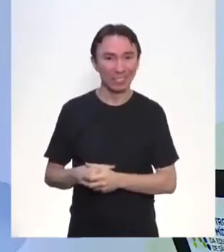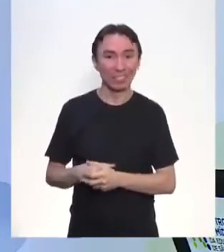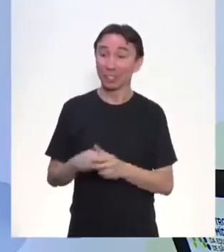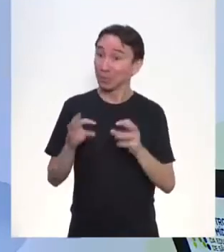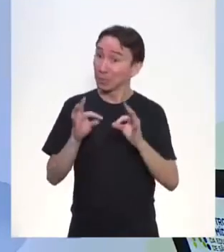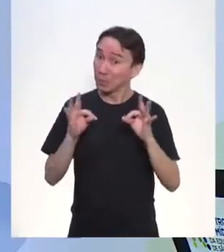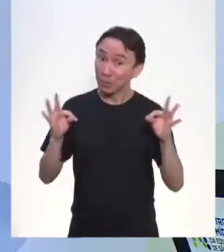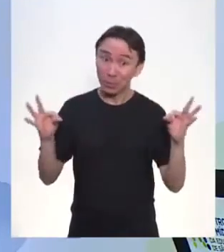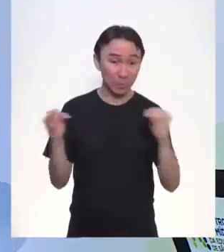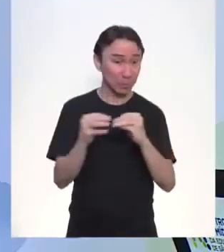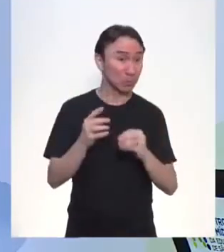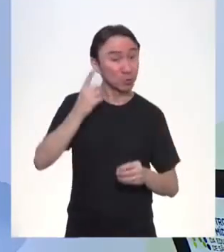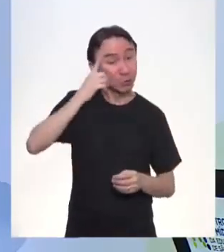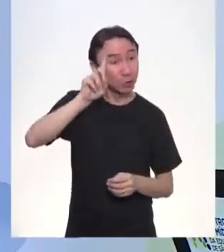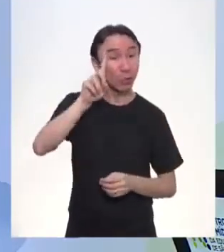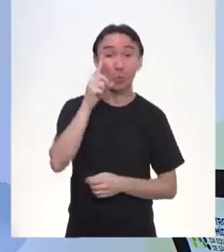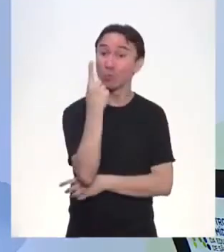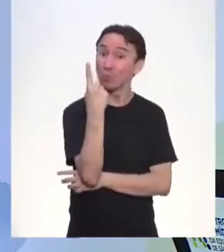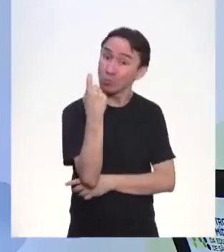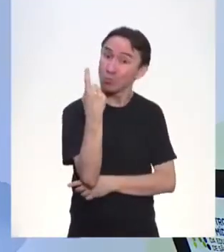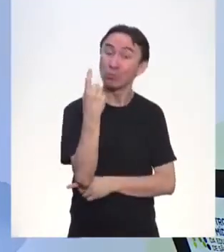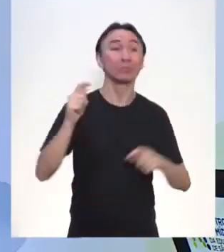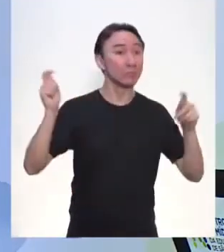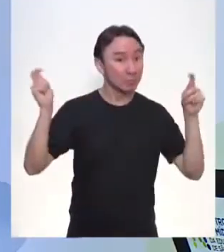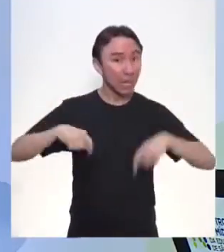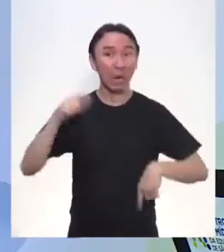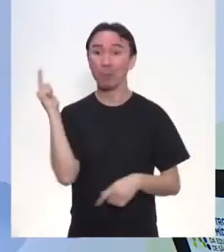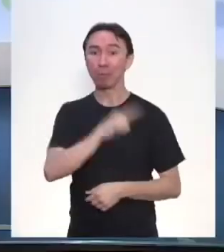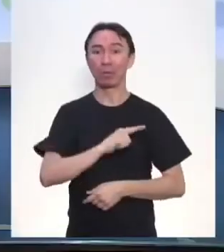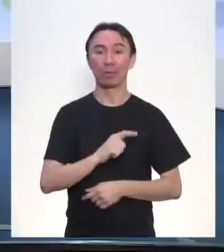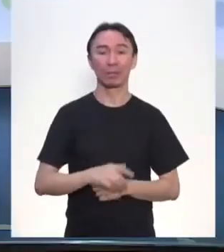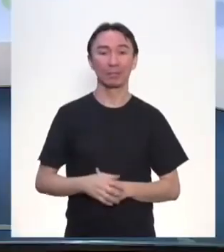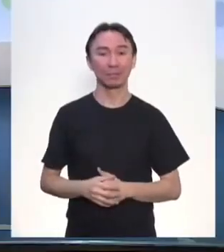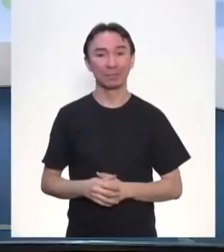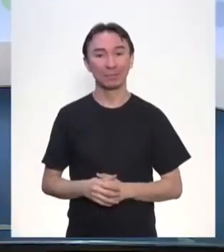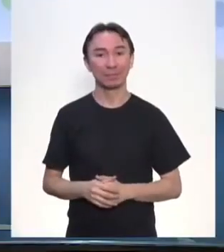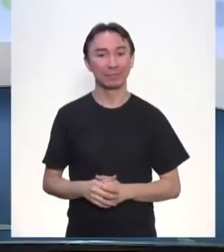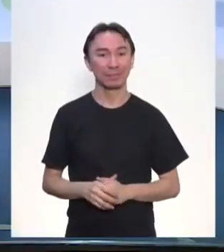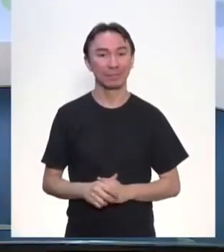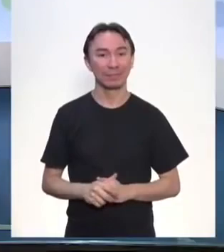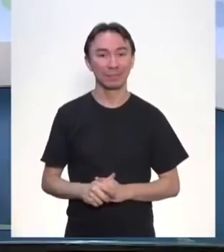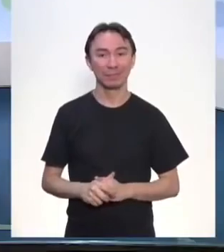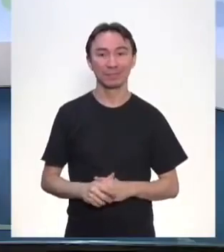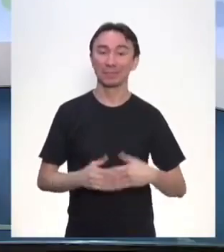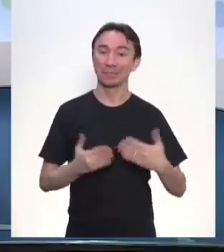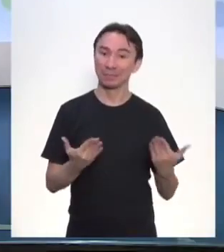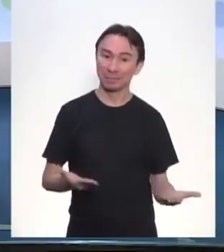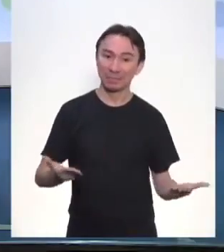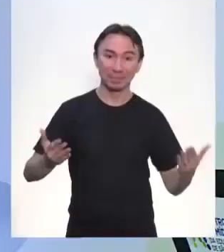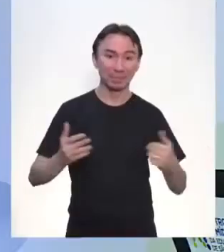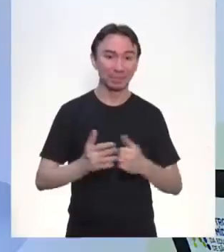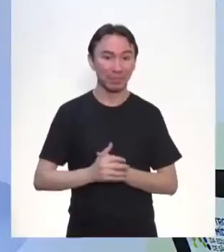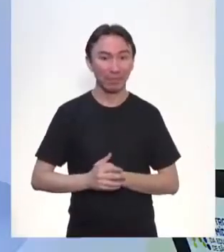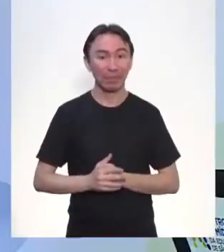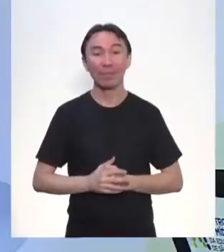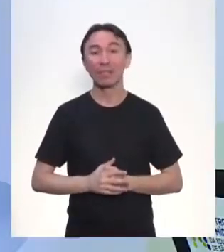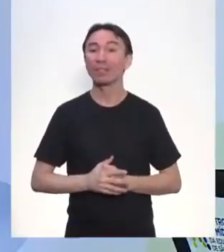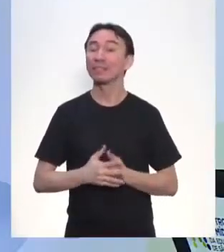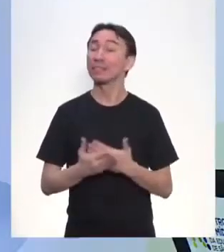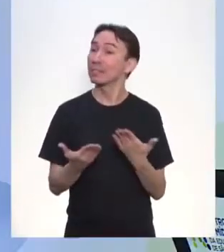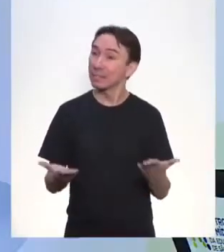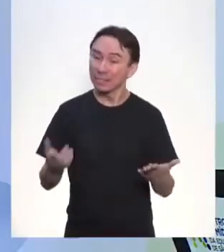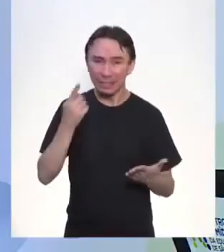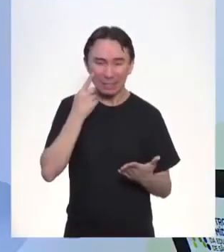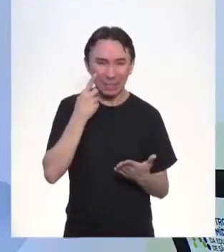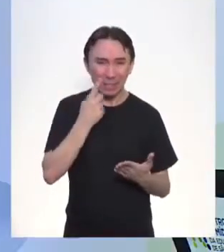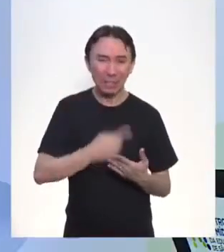tudo no único dia só. Não é tão bom. Beleza. Aí, ele fazendo